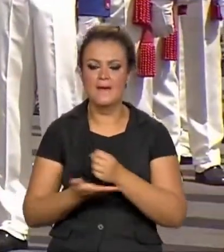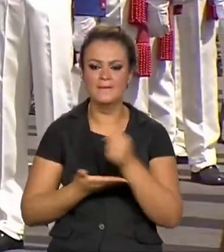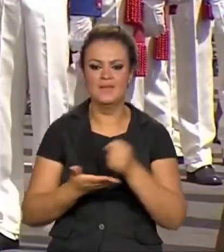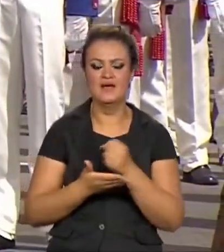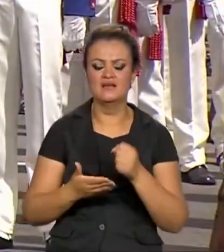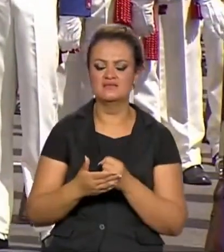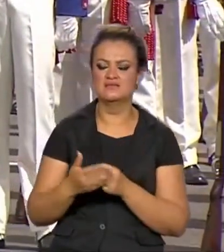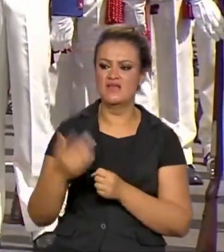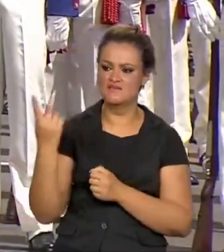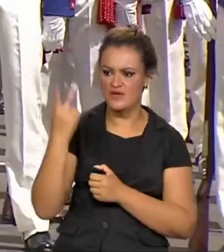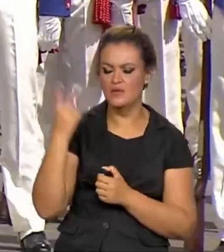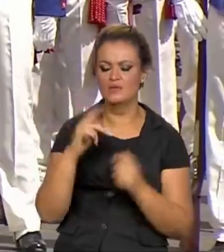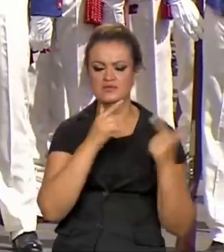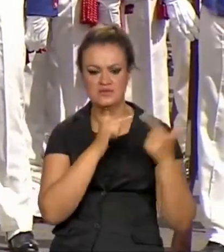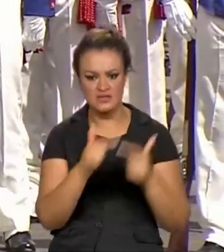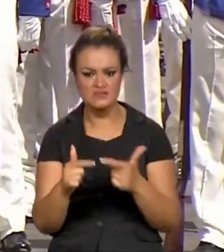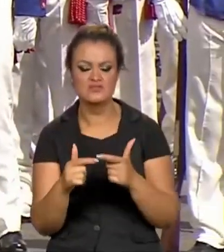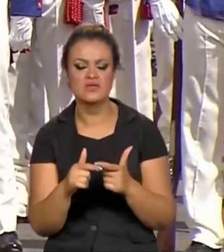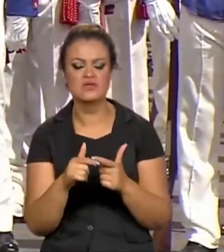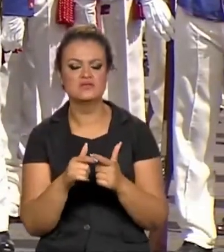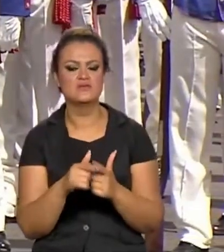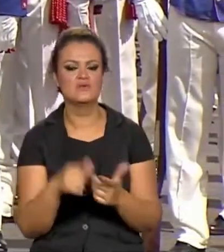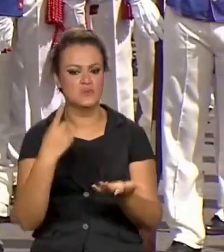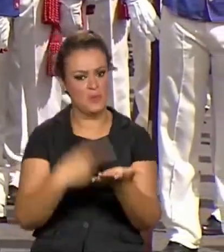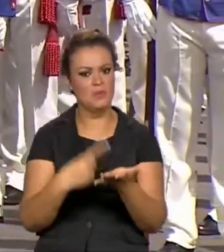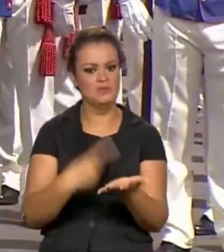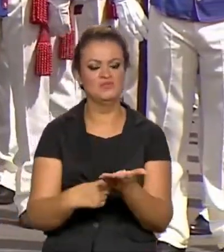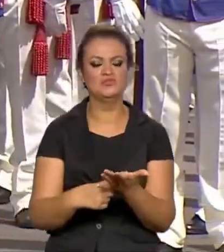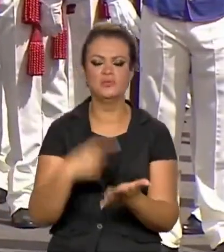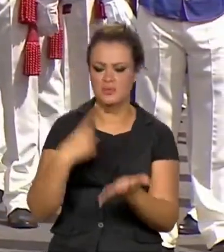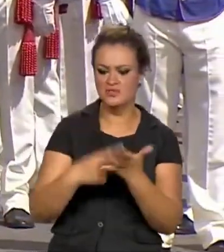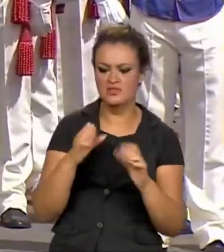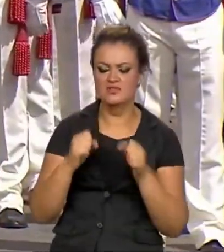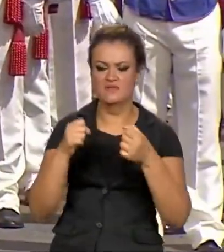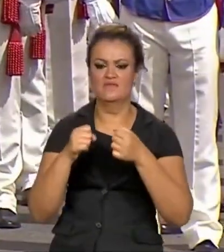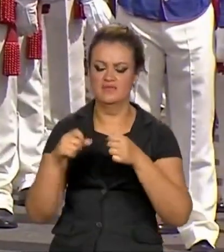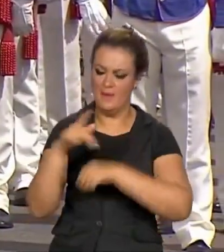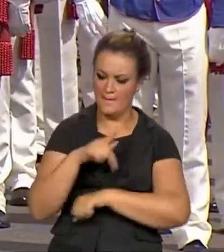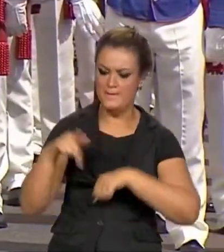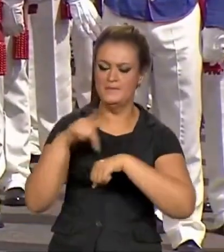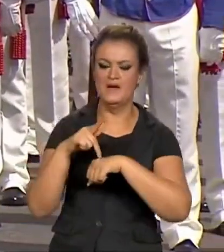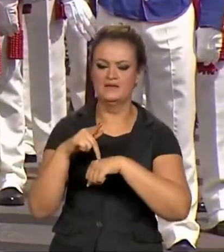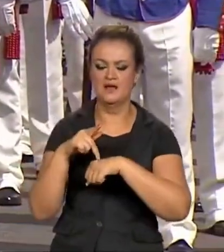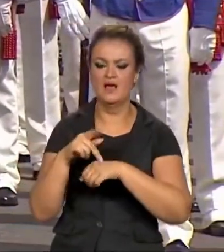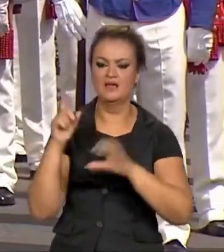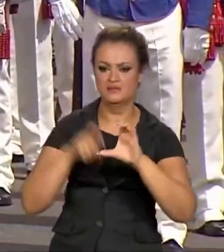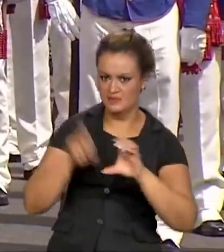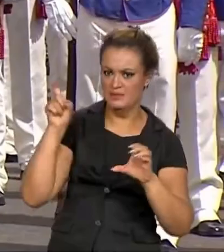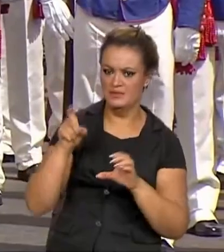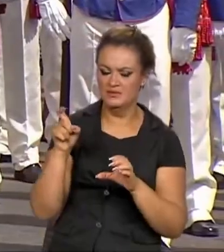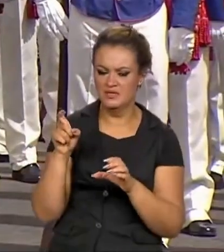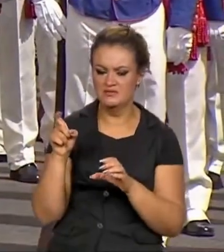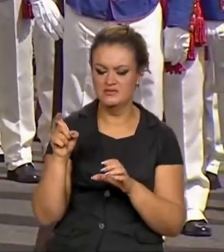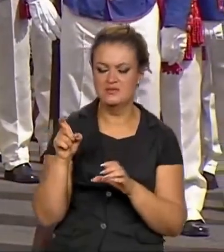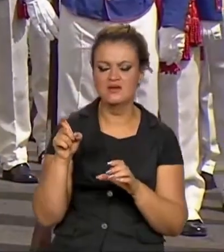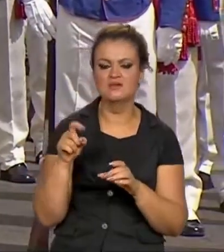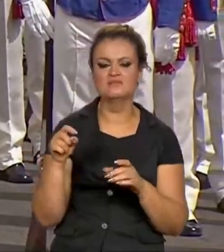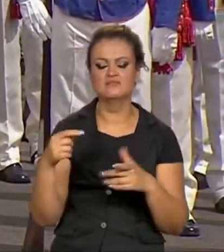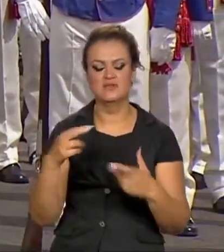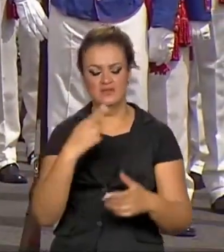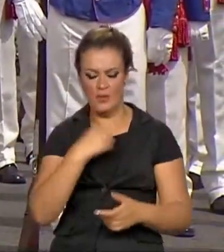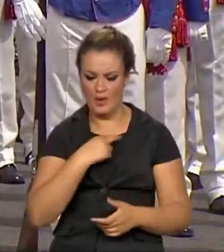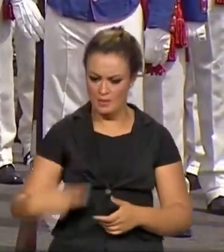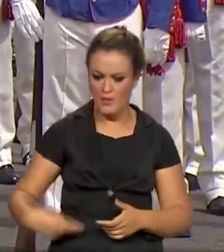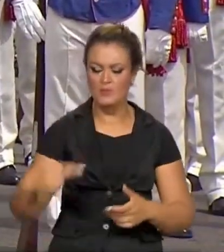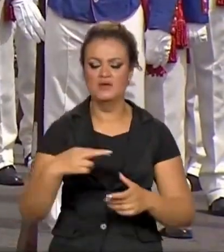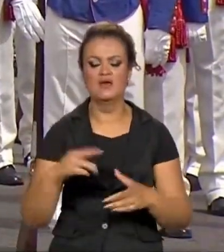valores e tradições, bem como comprometida com a defesa da pátria, com a independência, com a república